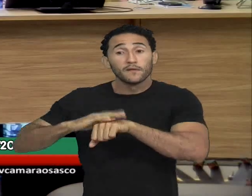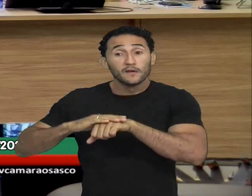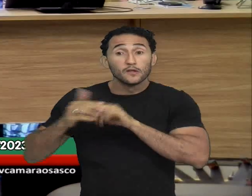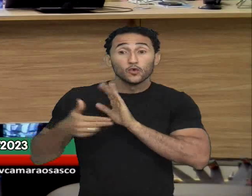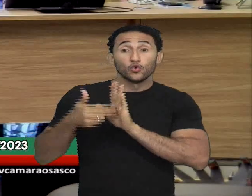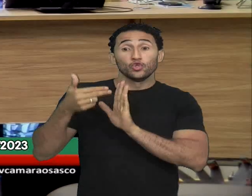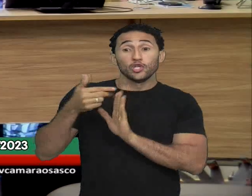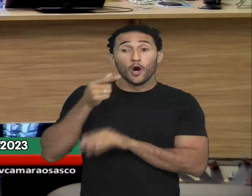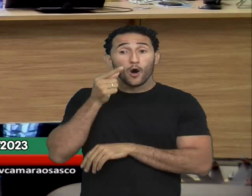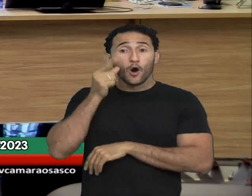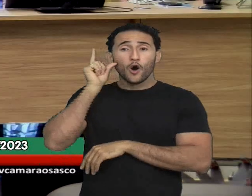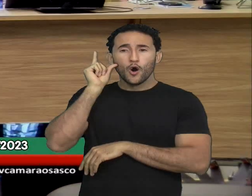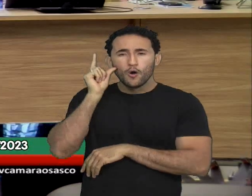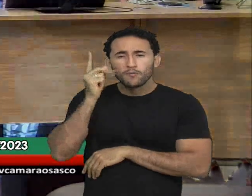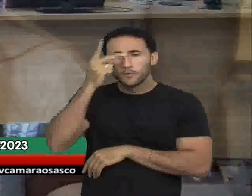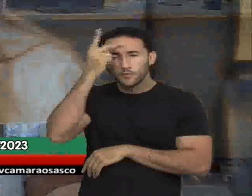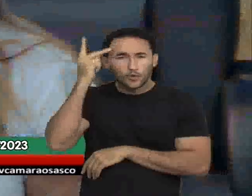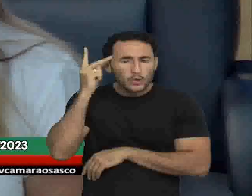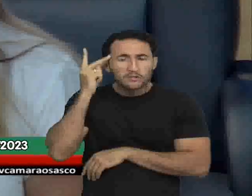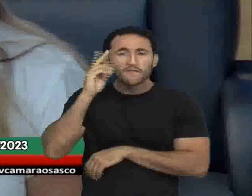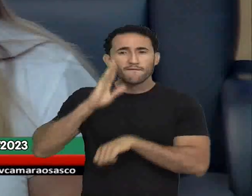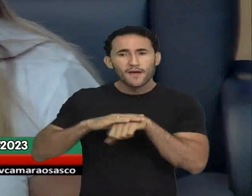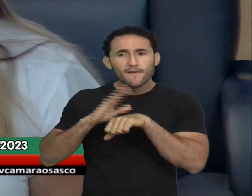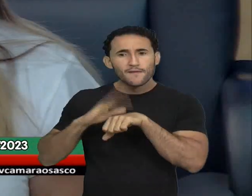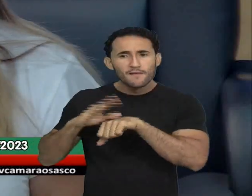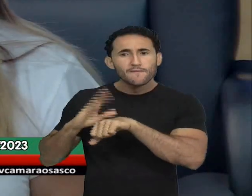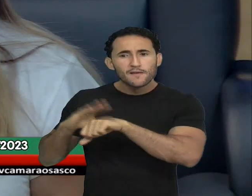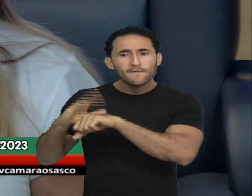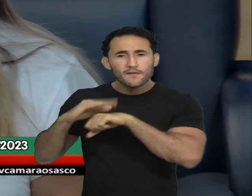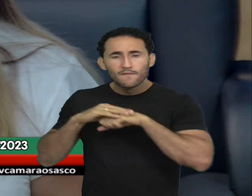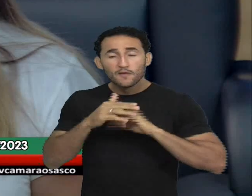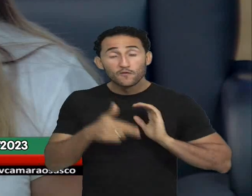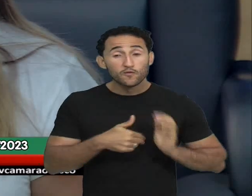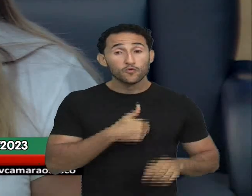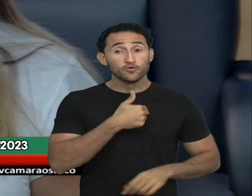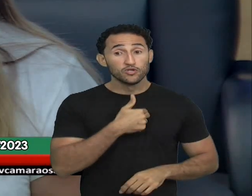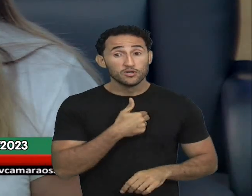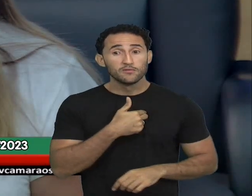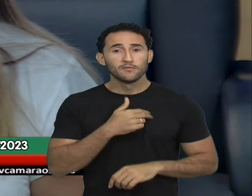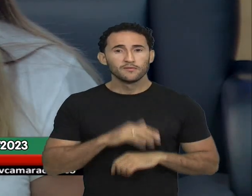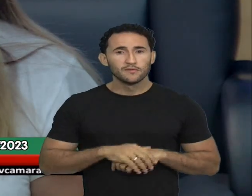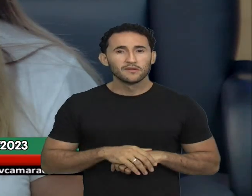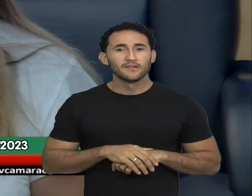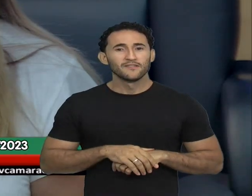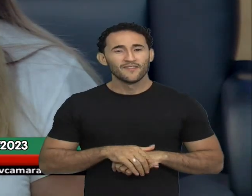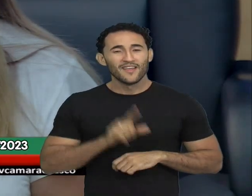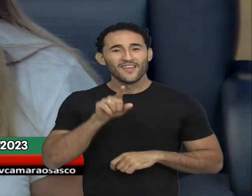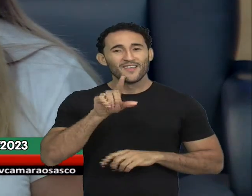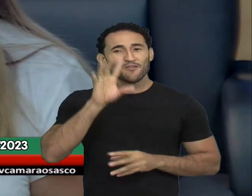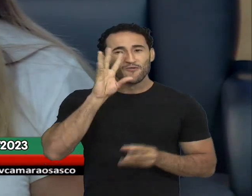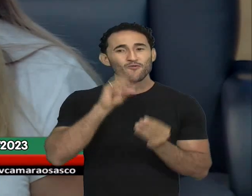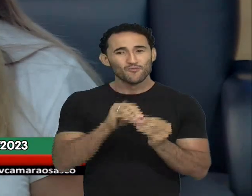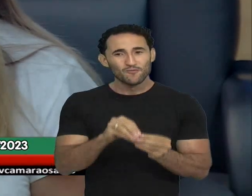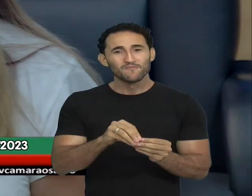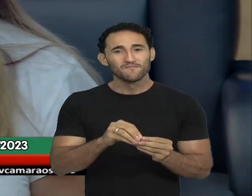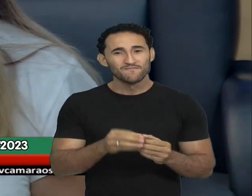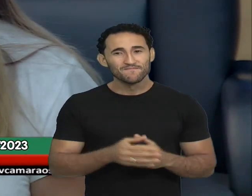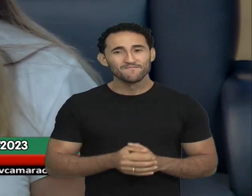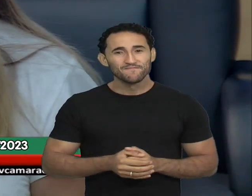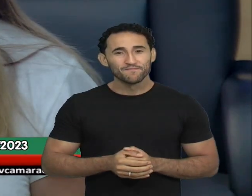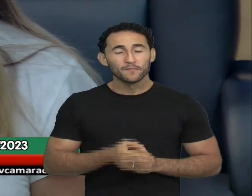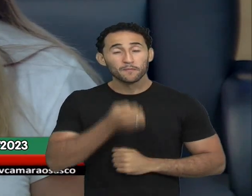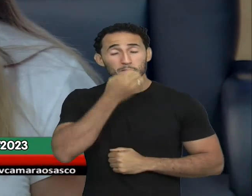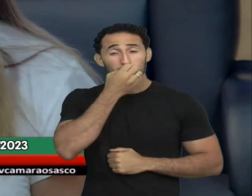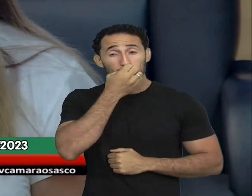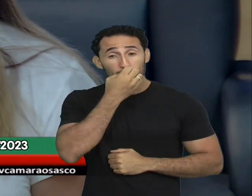né? Temos aqui outras pessoas também que já fizeram. 3? É isso. Ainda bem que se